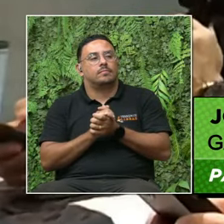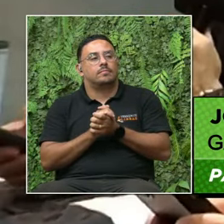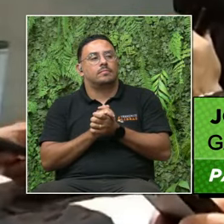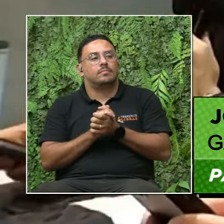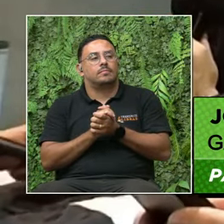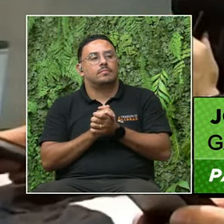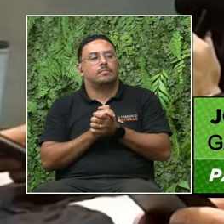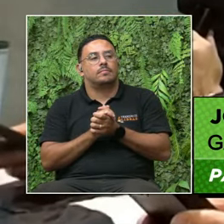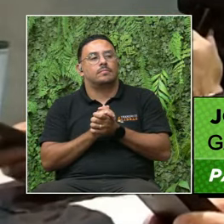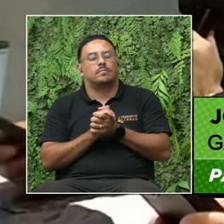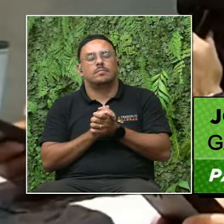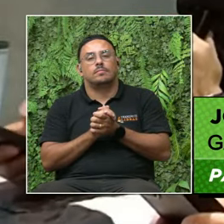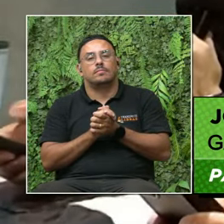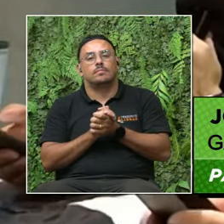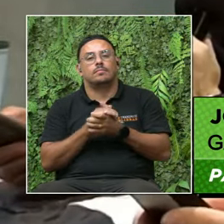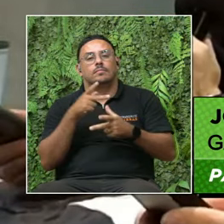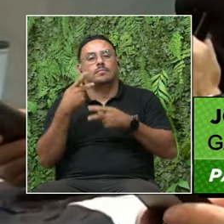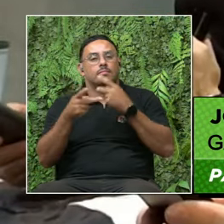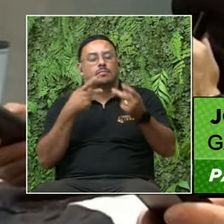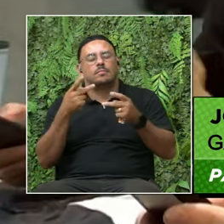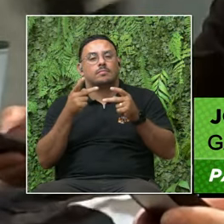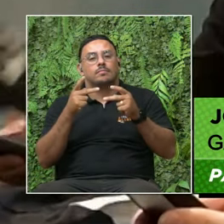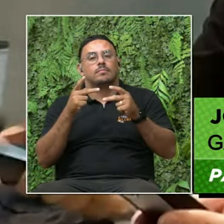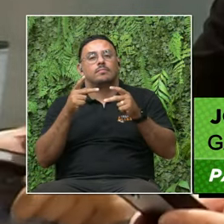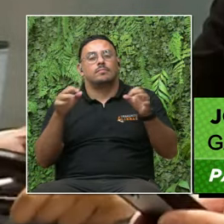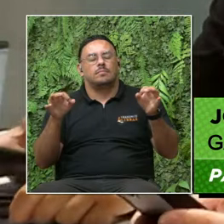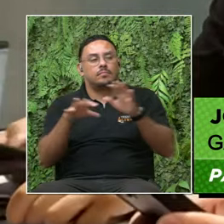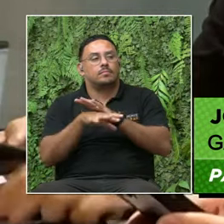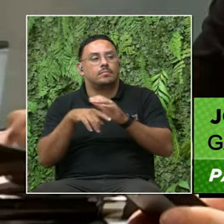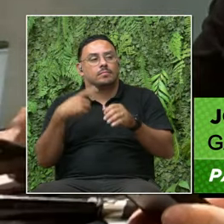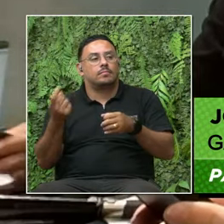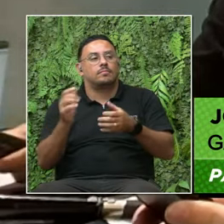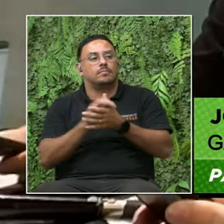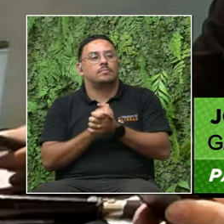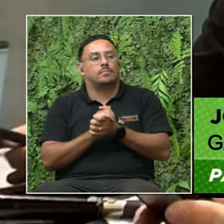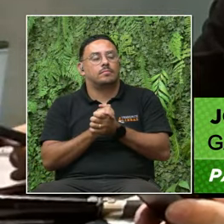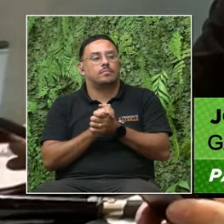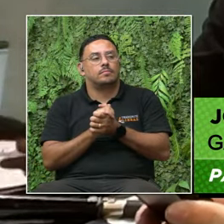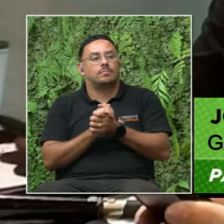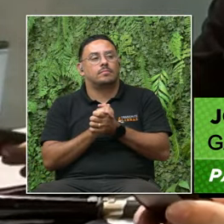pera eles vão falar após a saída do vestiário